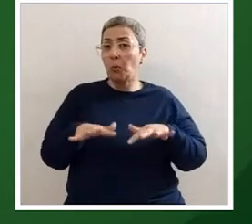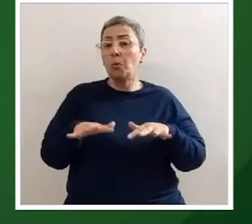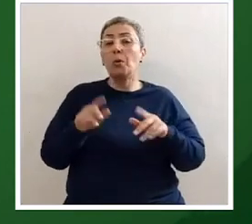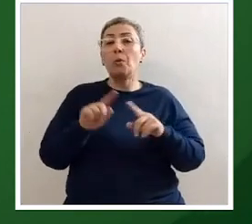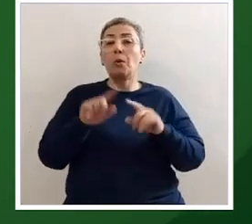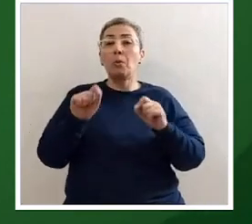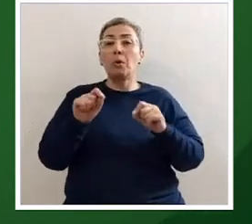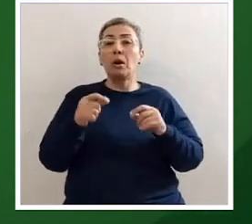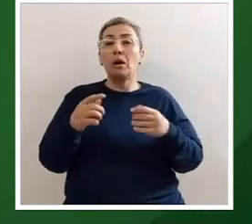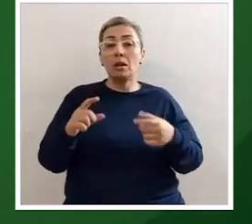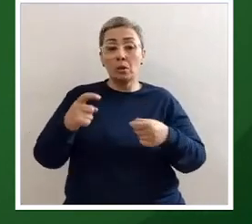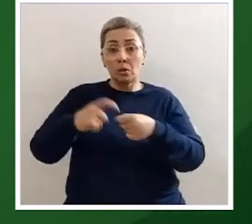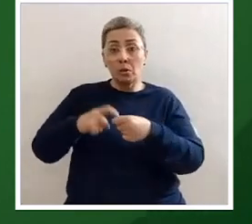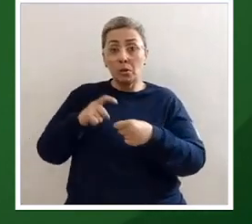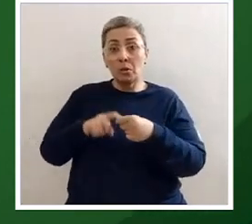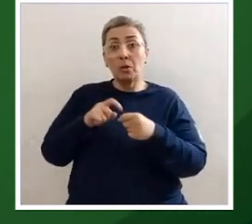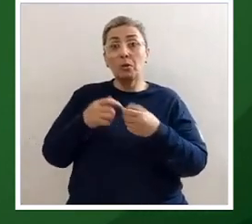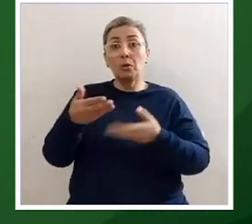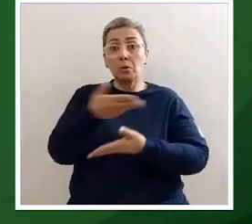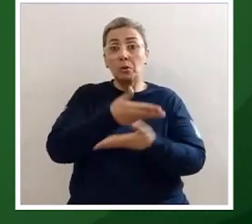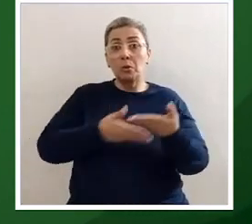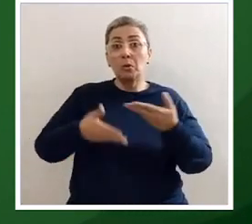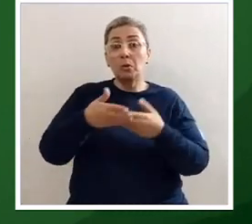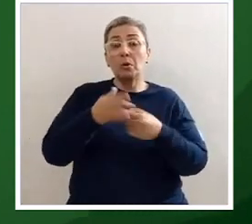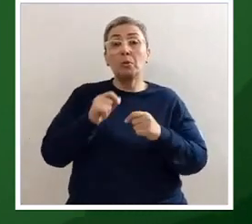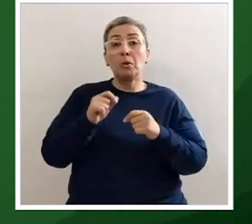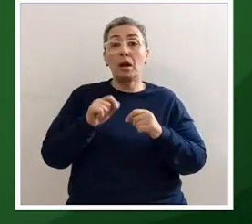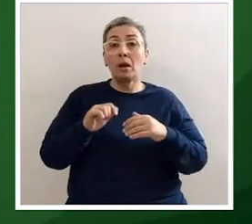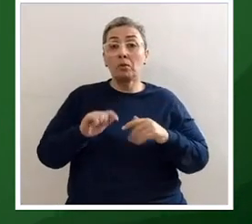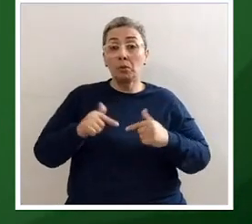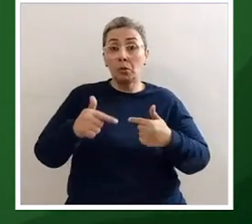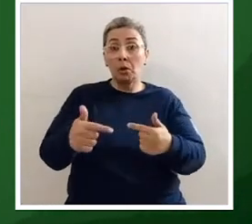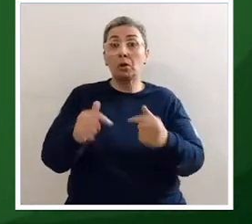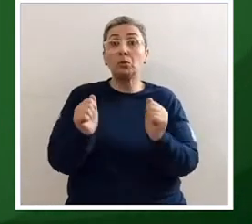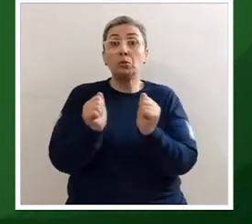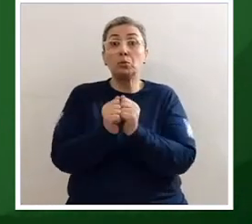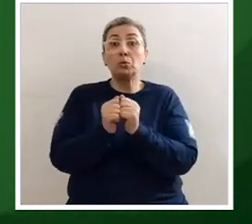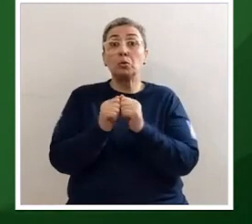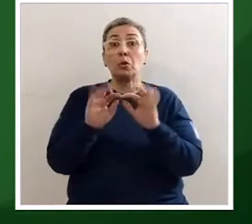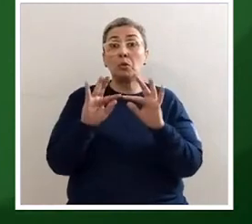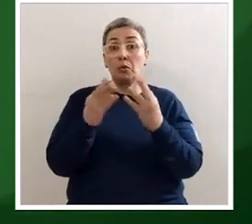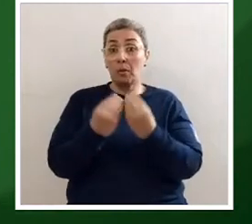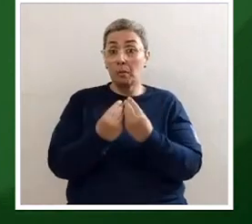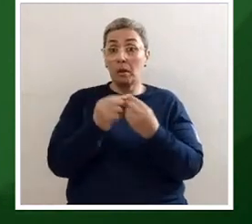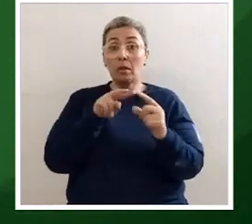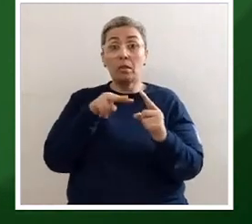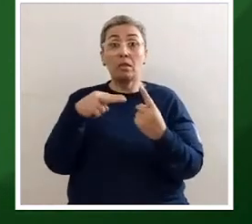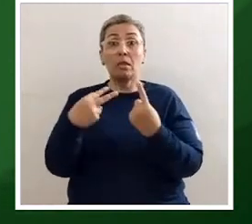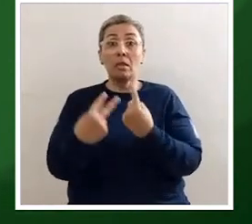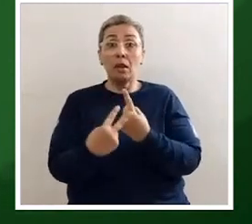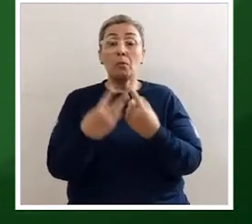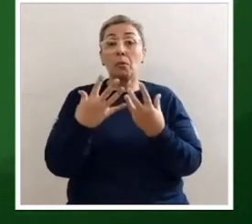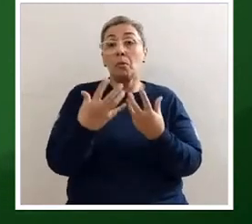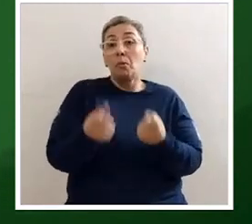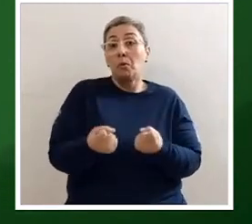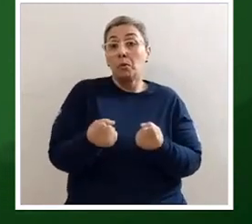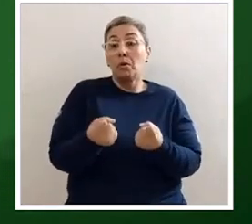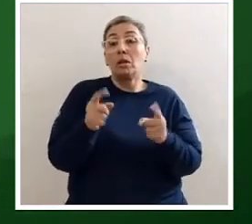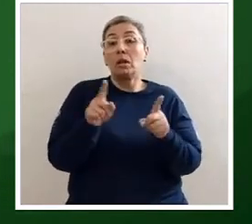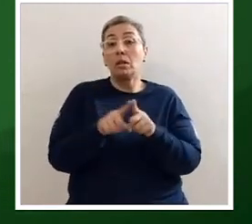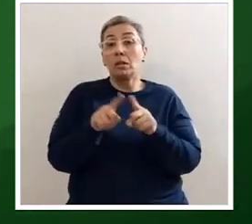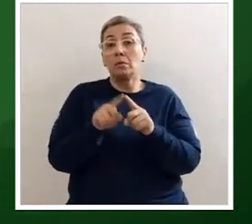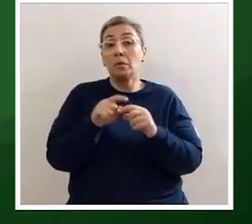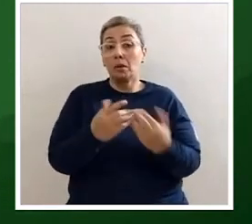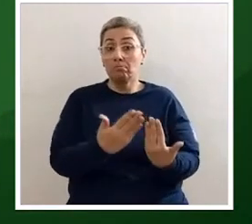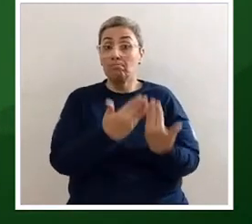com a parceria e a interação ativa com as famílias na Perspectiva da aceitação e